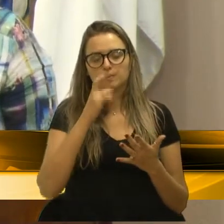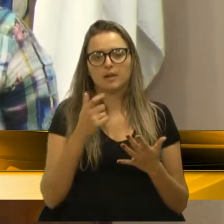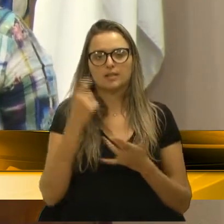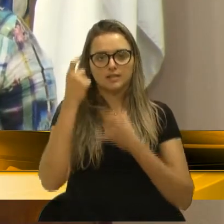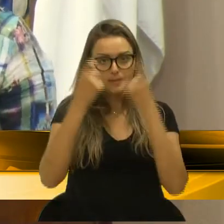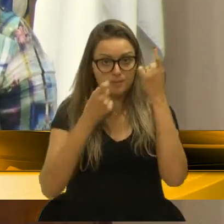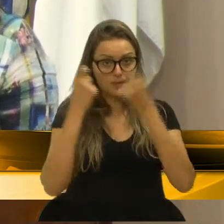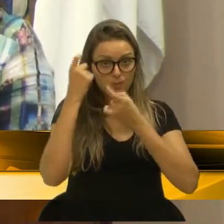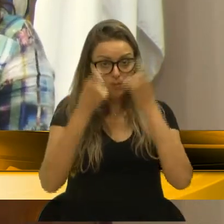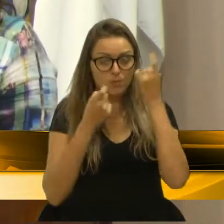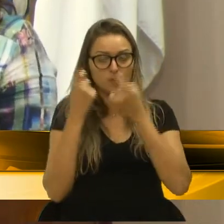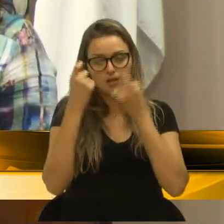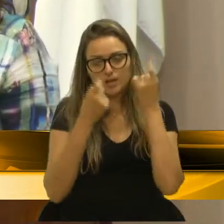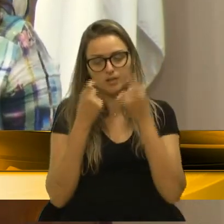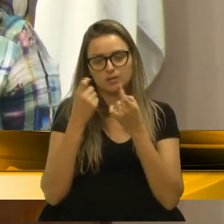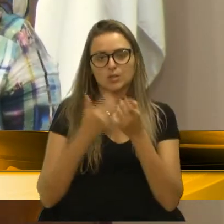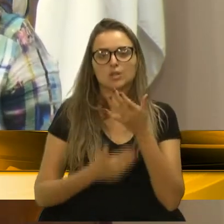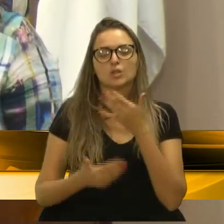preocupados,